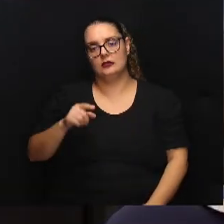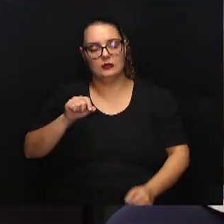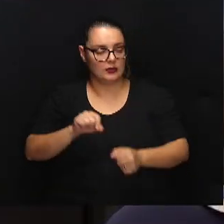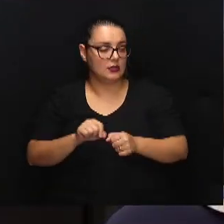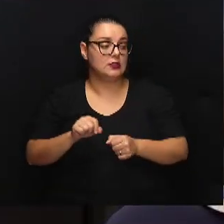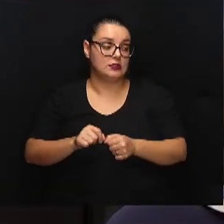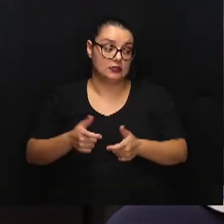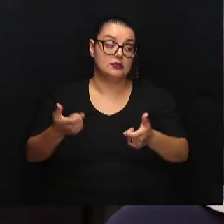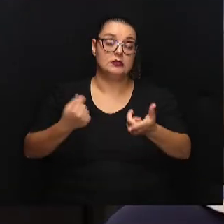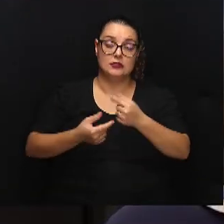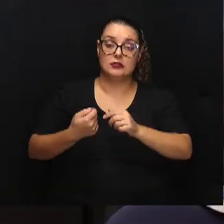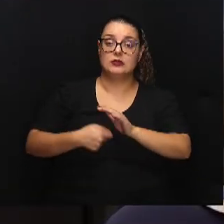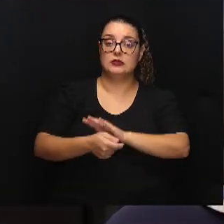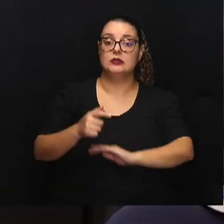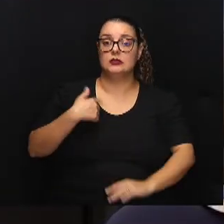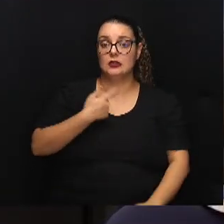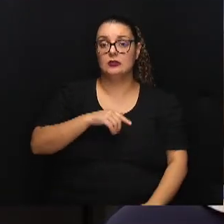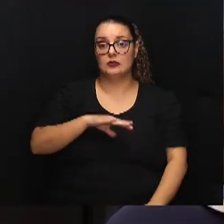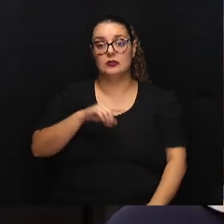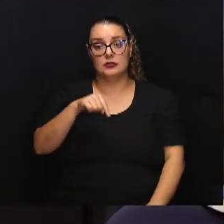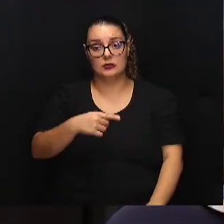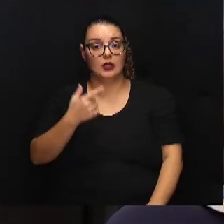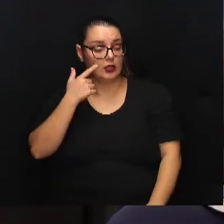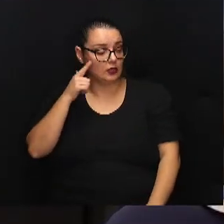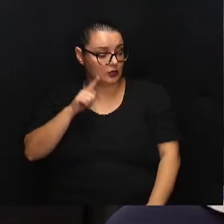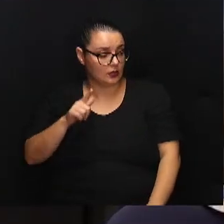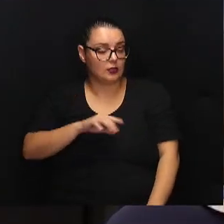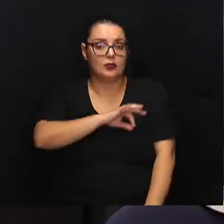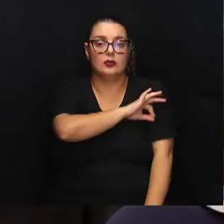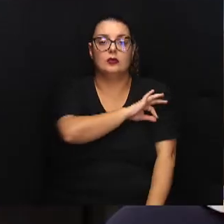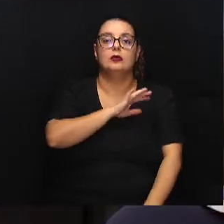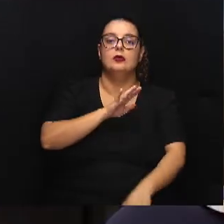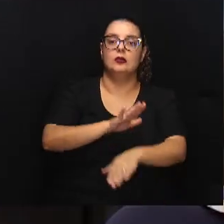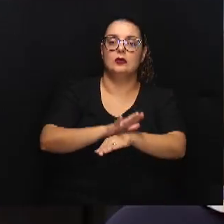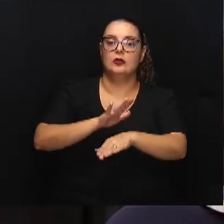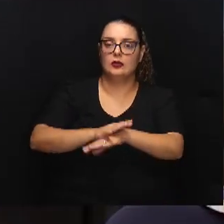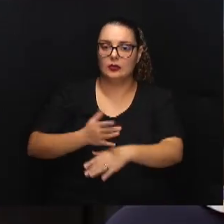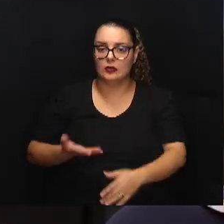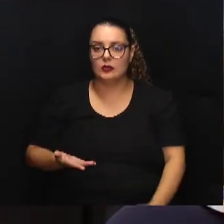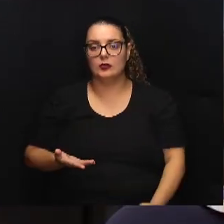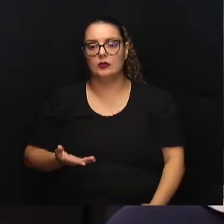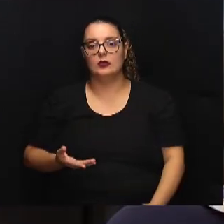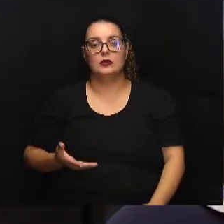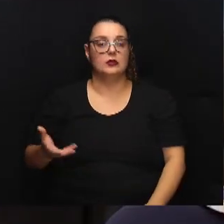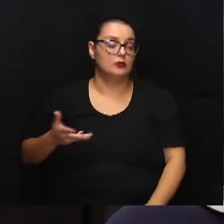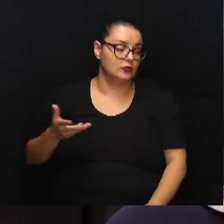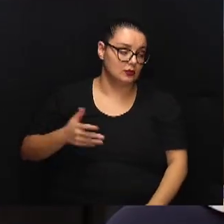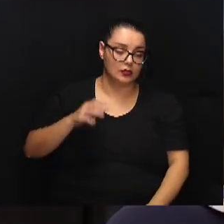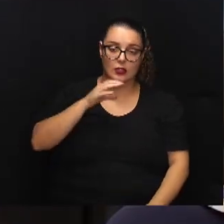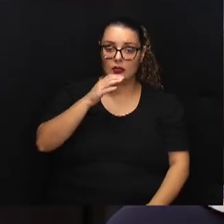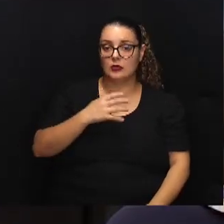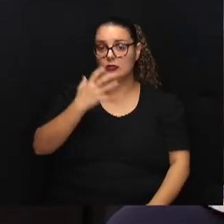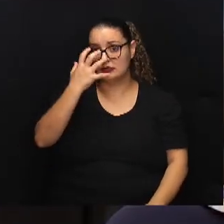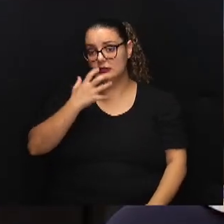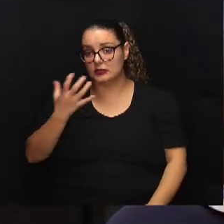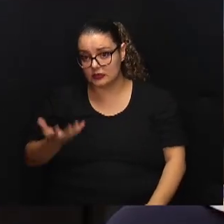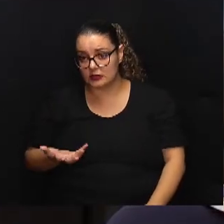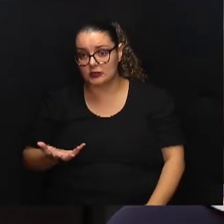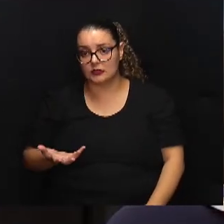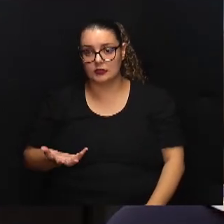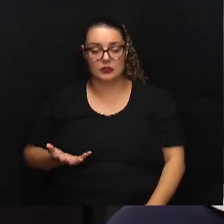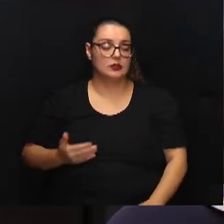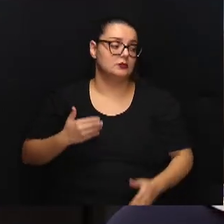investimento aqui na nossa cidade. Obviamente a prefeitura ajudou, dando celeridade, ajudando obviamente